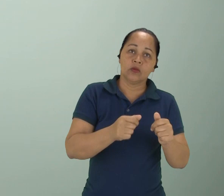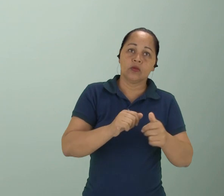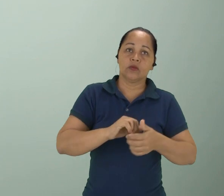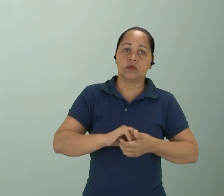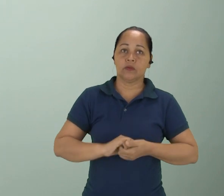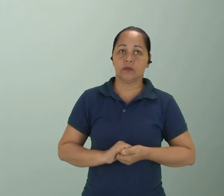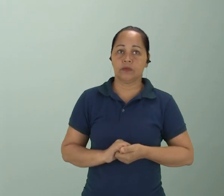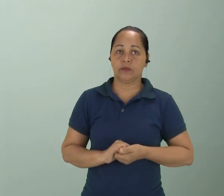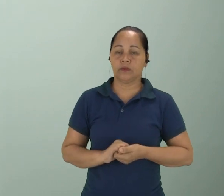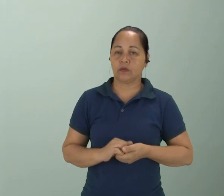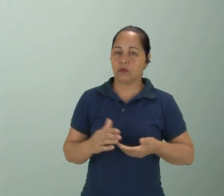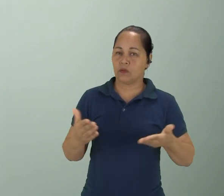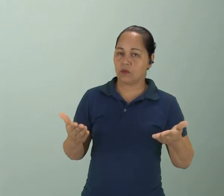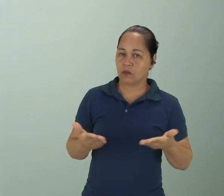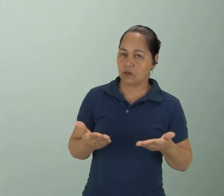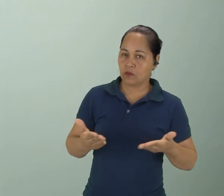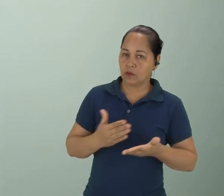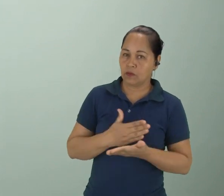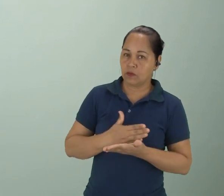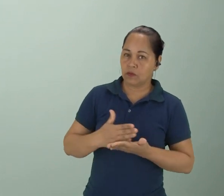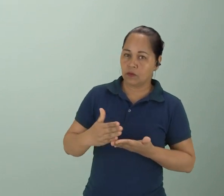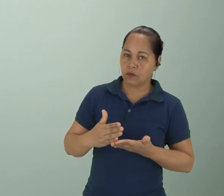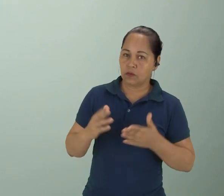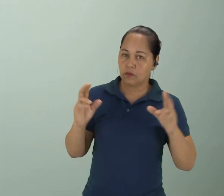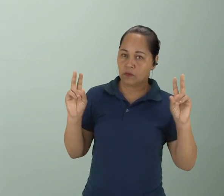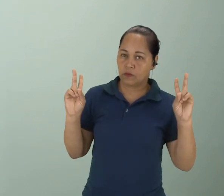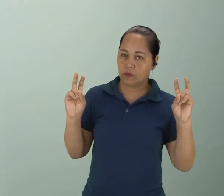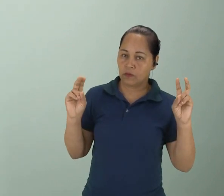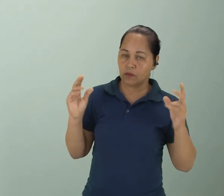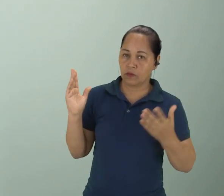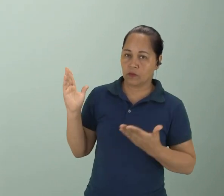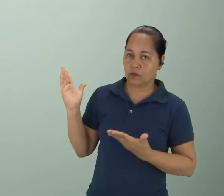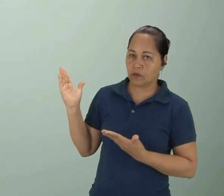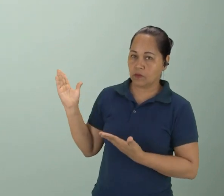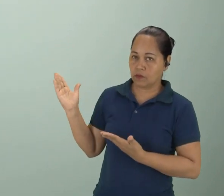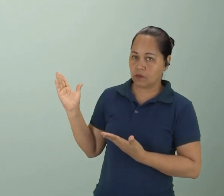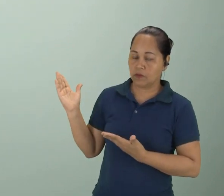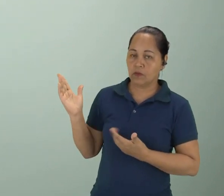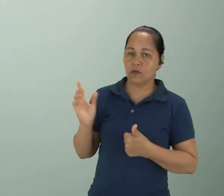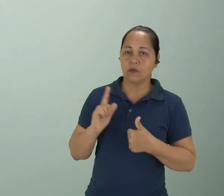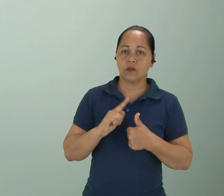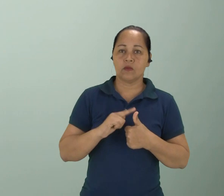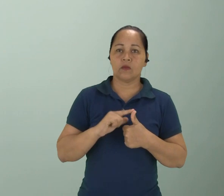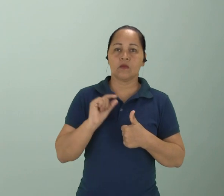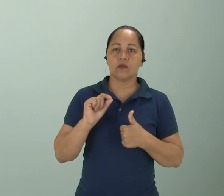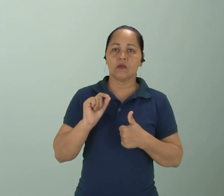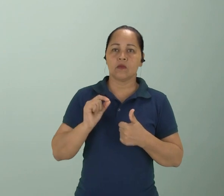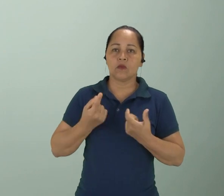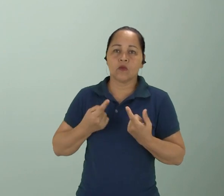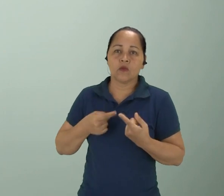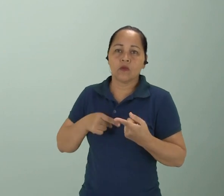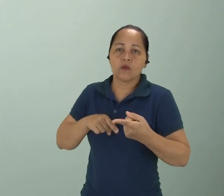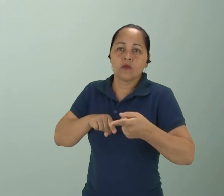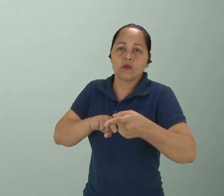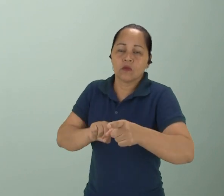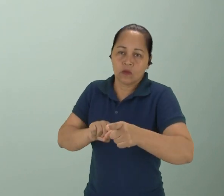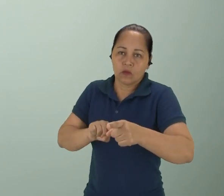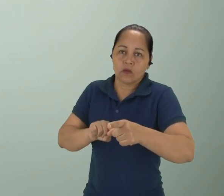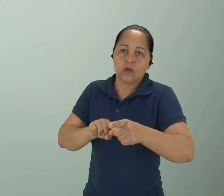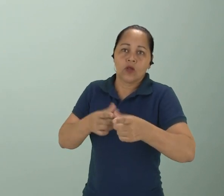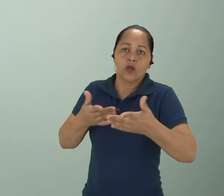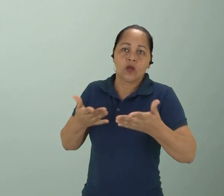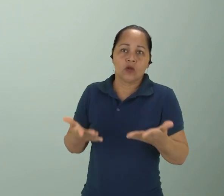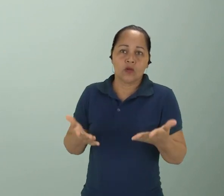agora eu vou começar o nosso tema é um primeiro tema né o que seria desafios éticos contemporâneos são